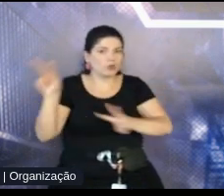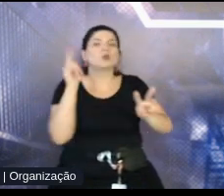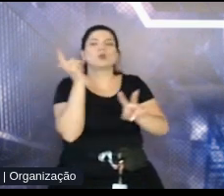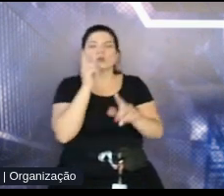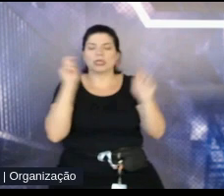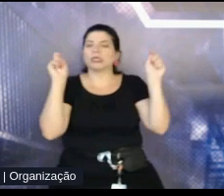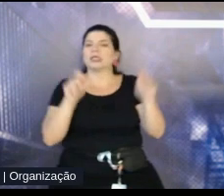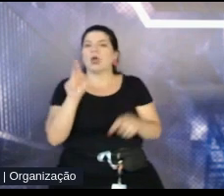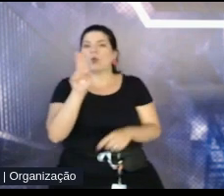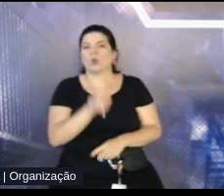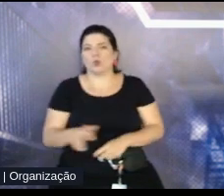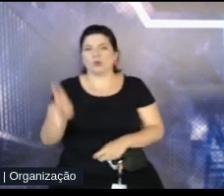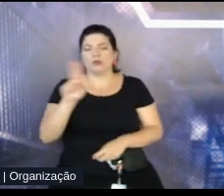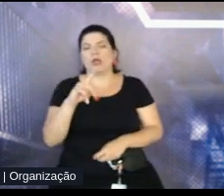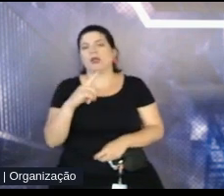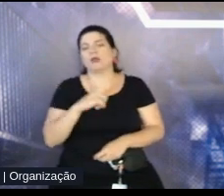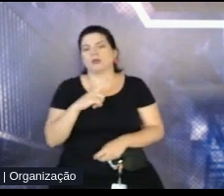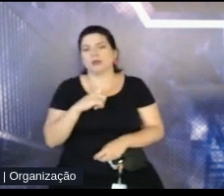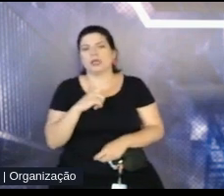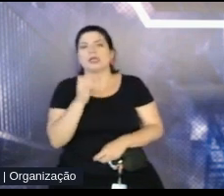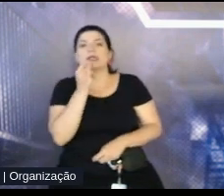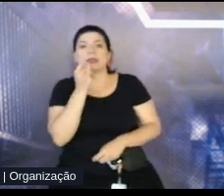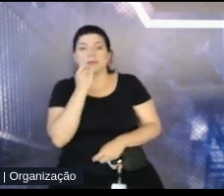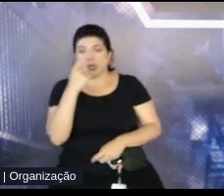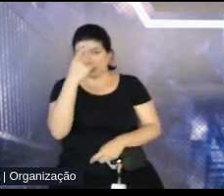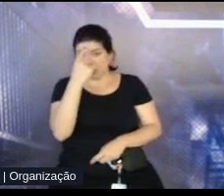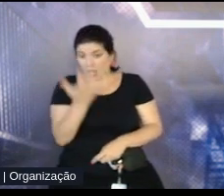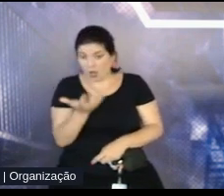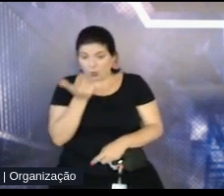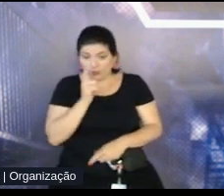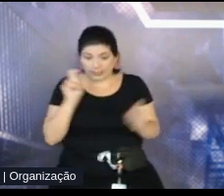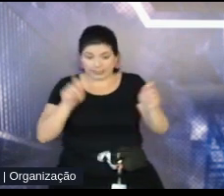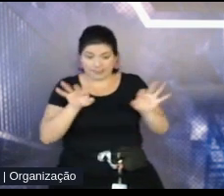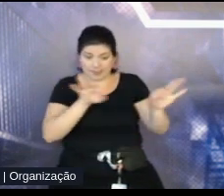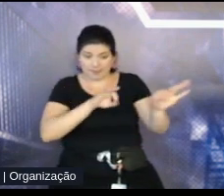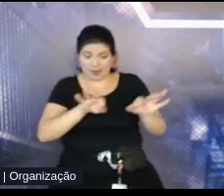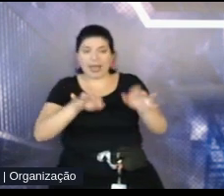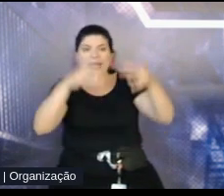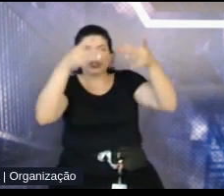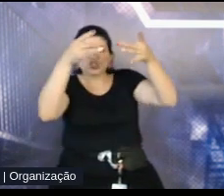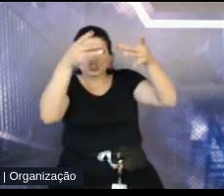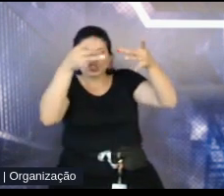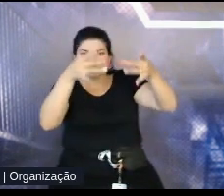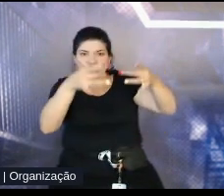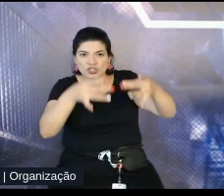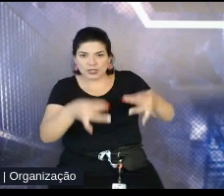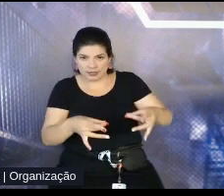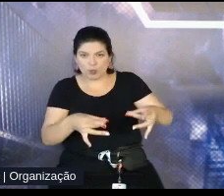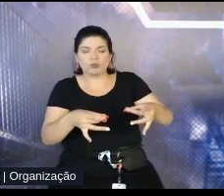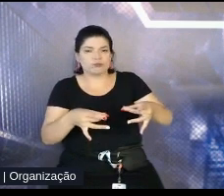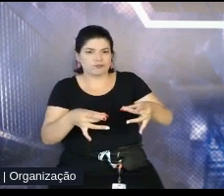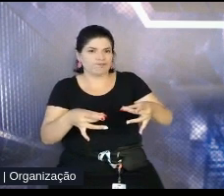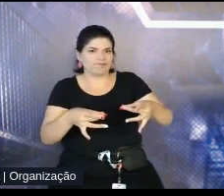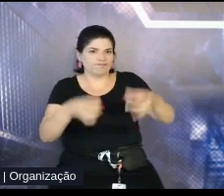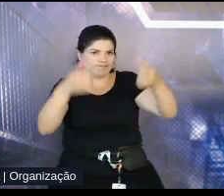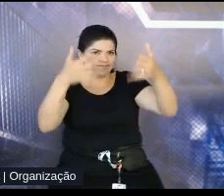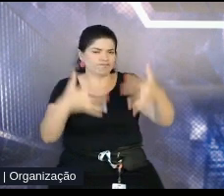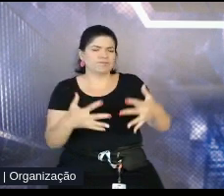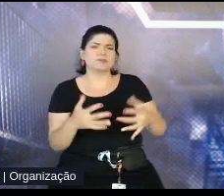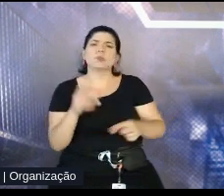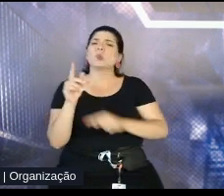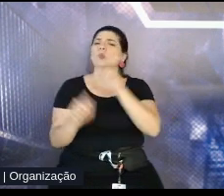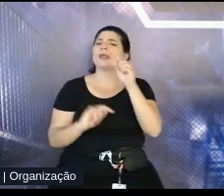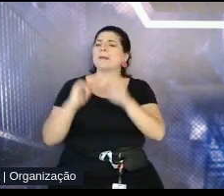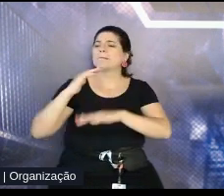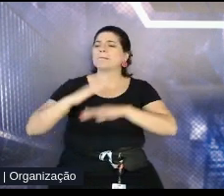utilizando aspectos de visão computacional para a geração de descrições. Então, o que é isso a nível prático,